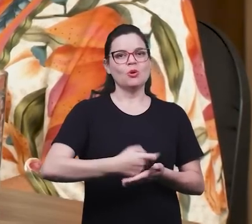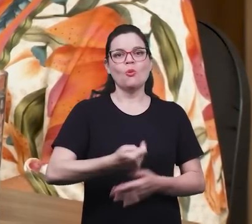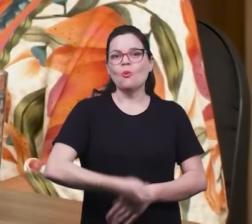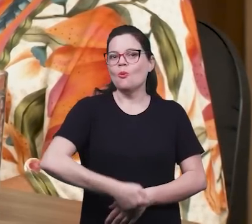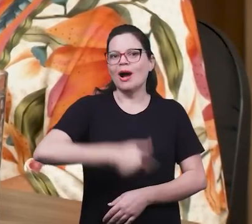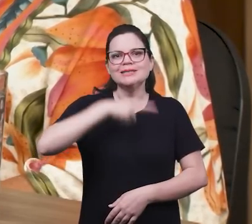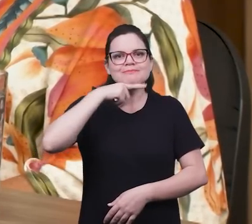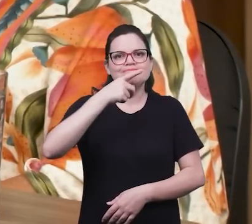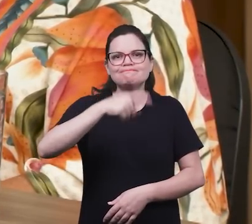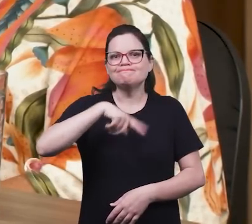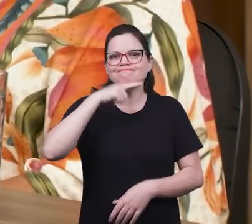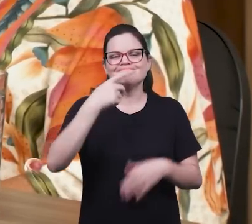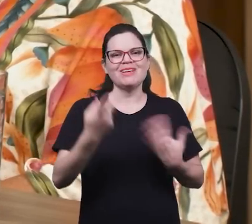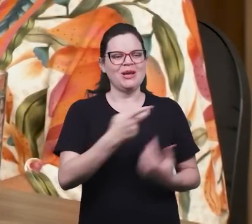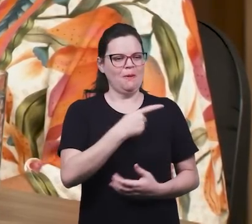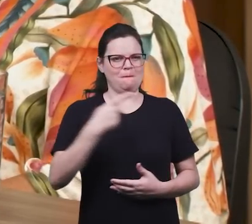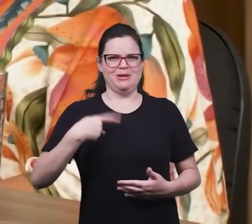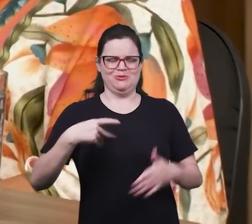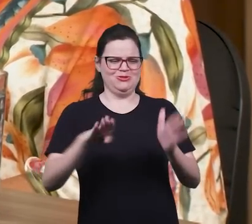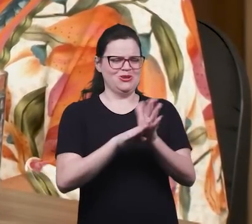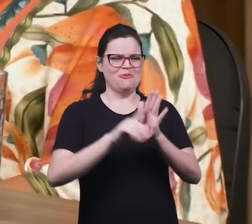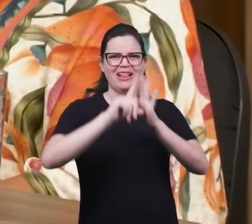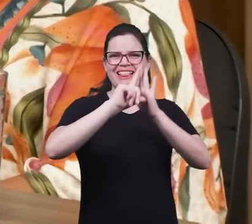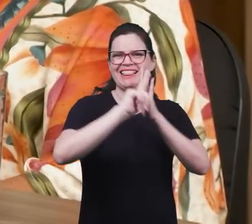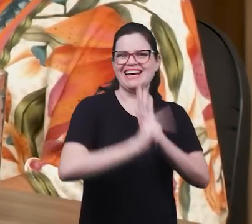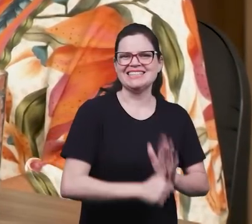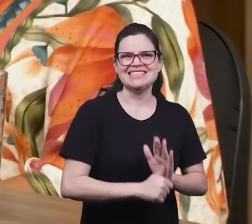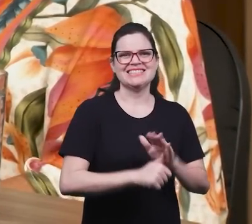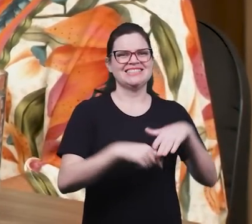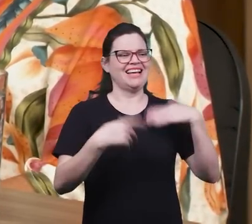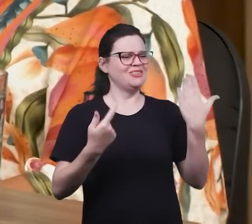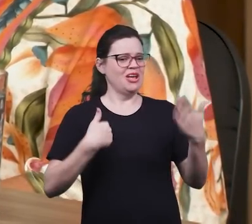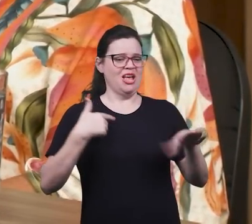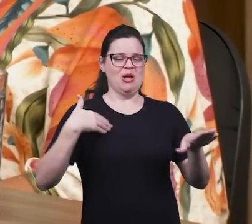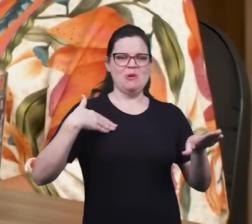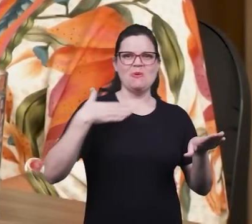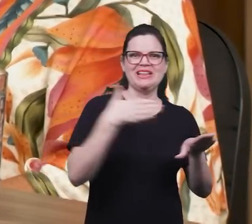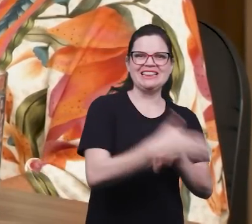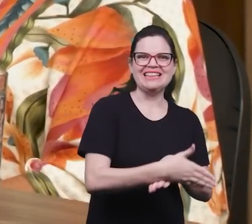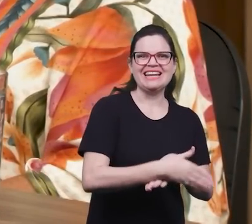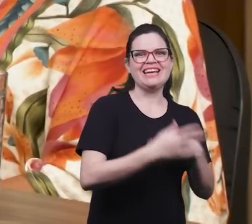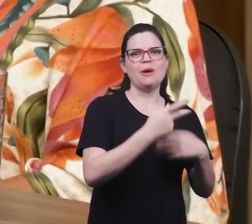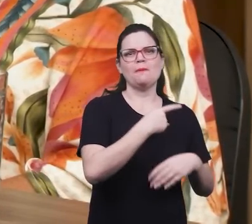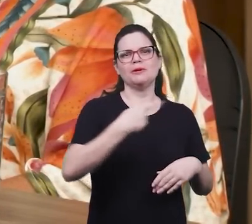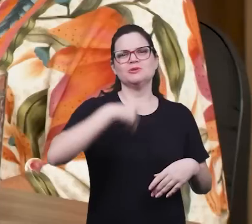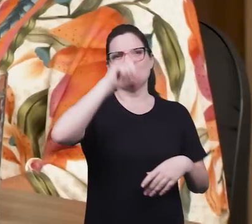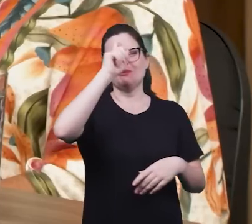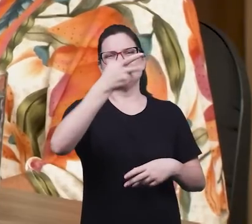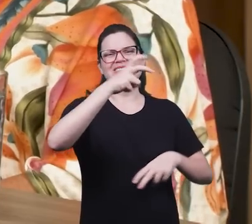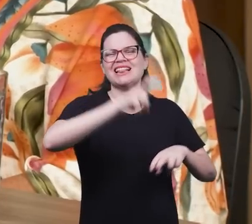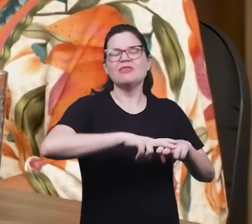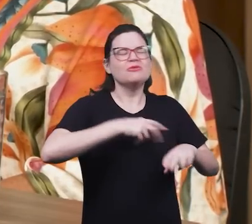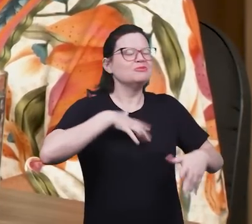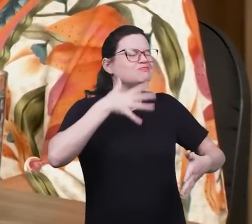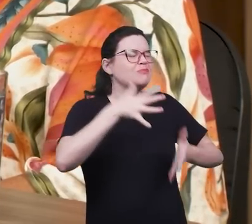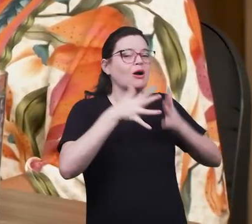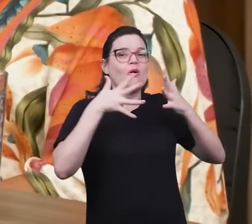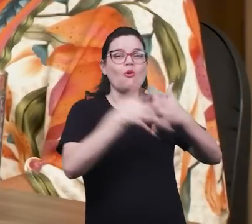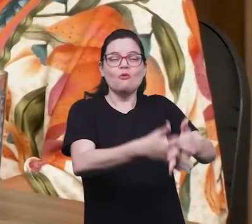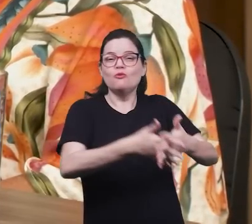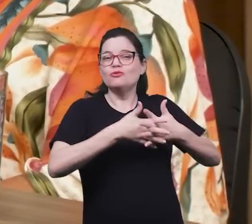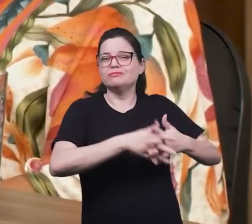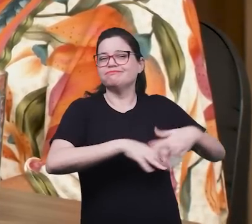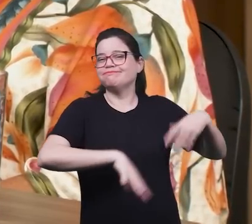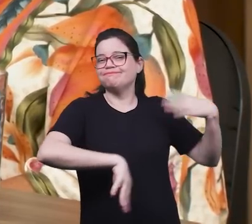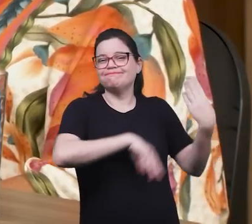fazer o casamento, o pastor chegou atrasado com os papéis, eu entrei para o culto, o pastor mandou eu sentar para esperar, fazer o casamento, foi assim. Aí